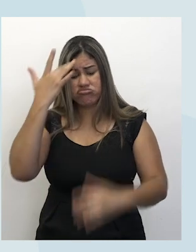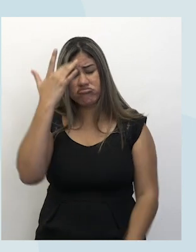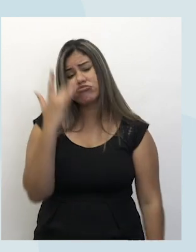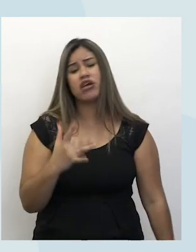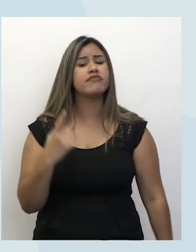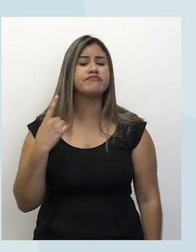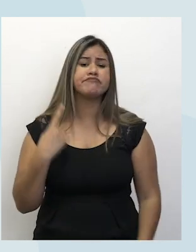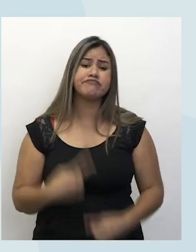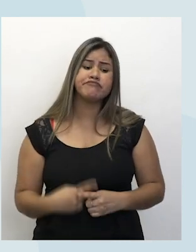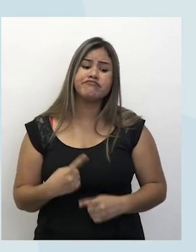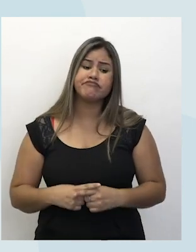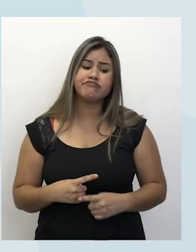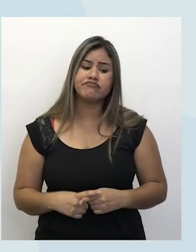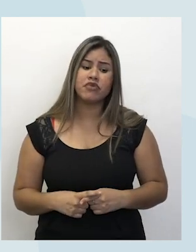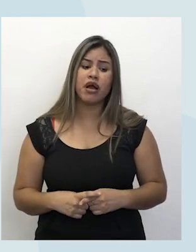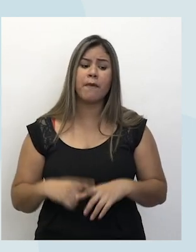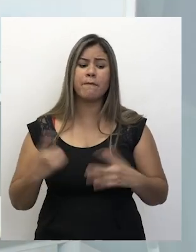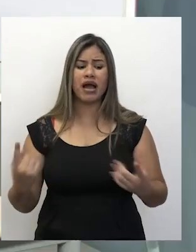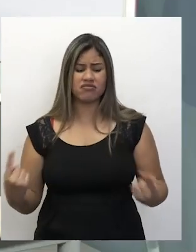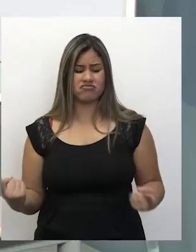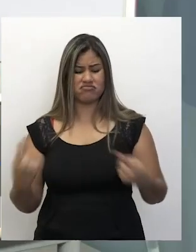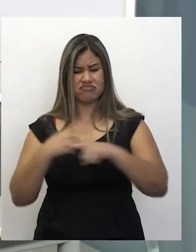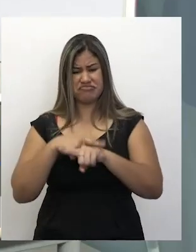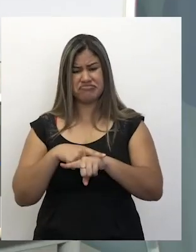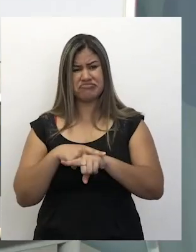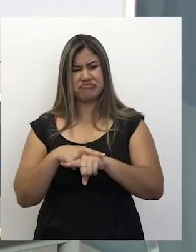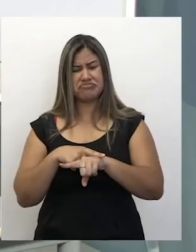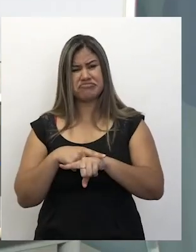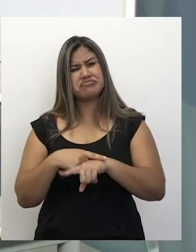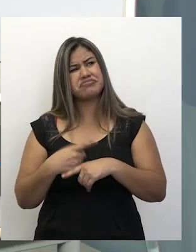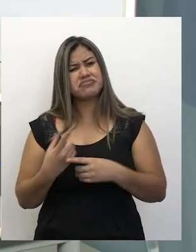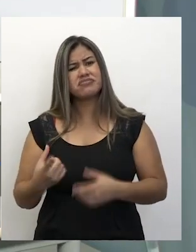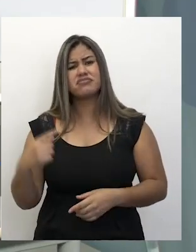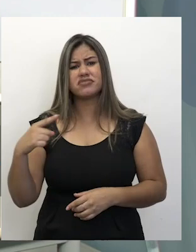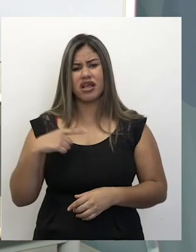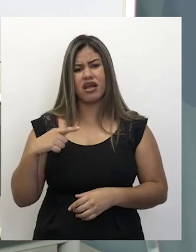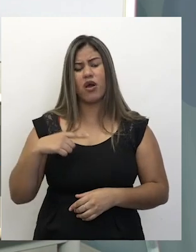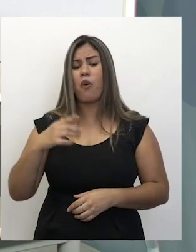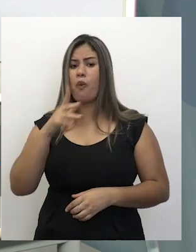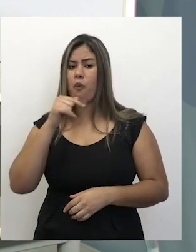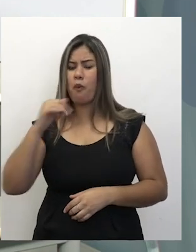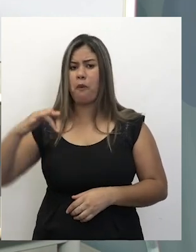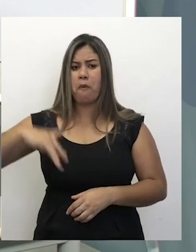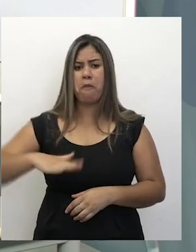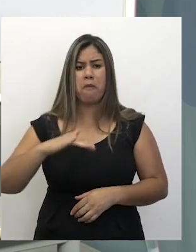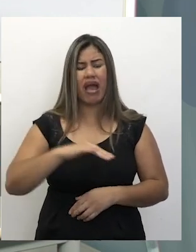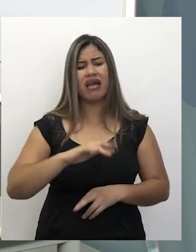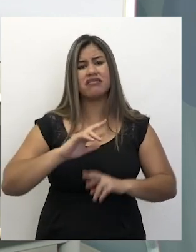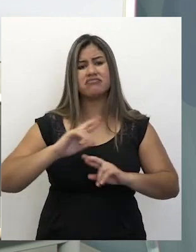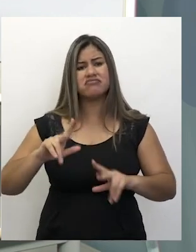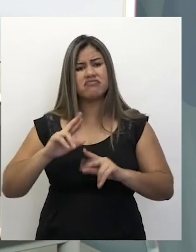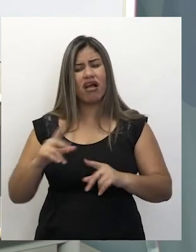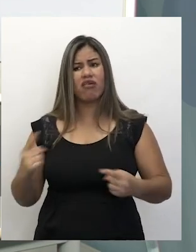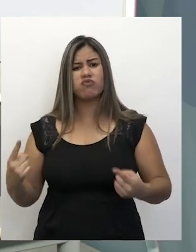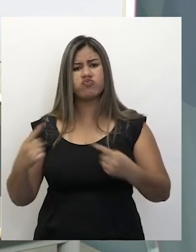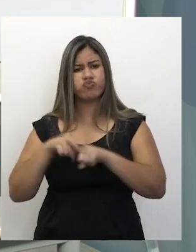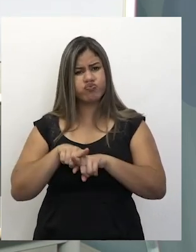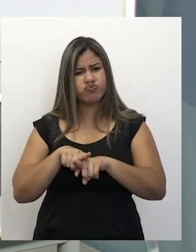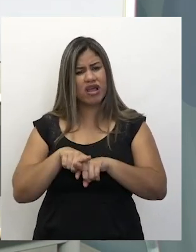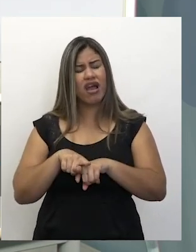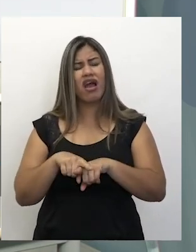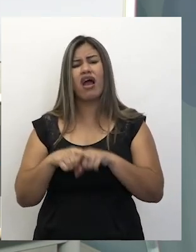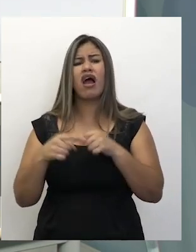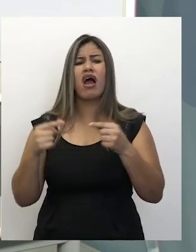Qual a contradição o mar geralmente ele estabelece uma oposição né uma contradição é qual a contradição